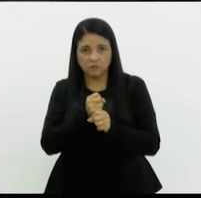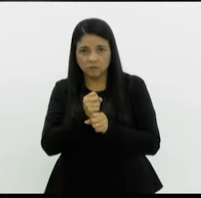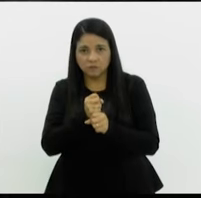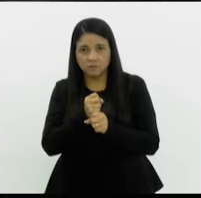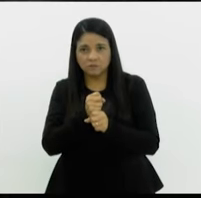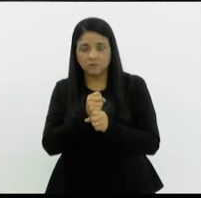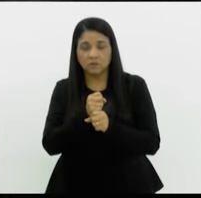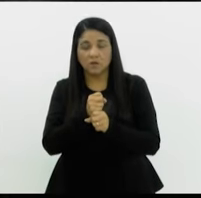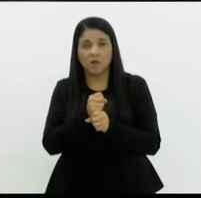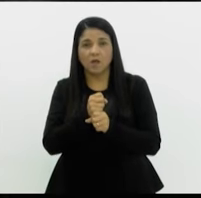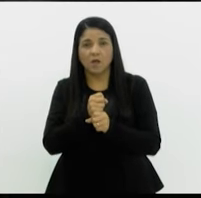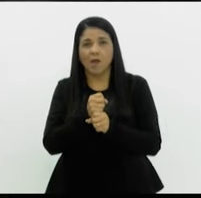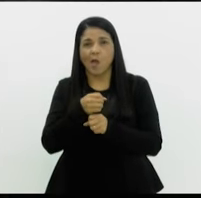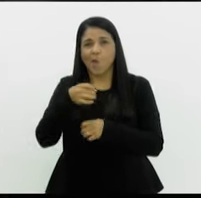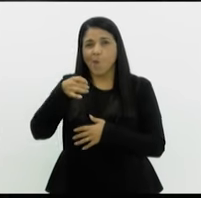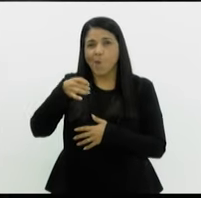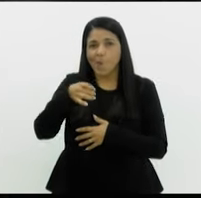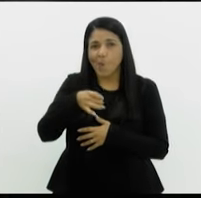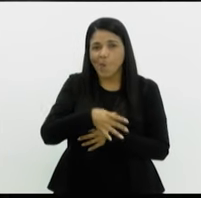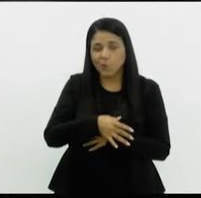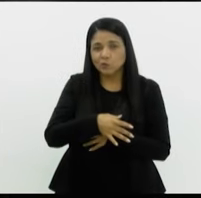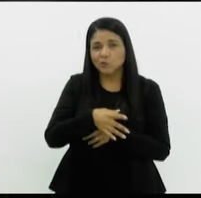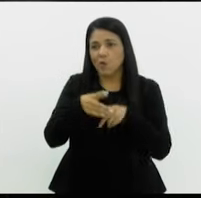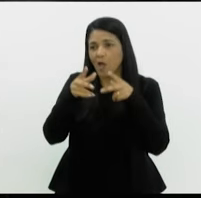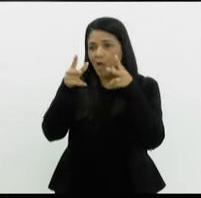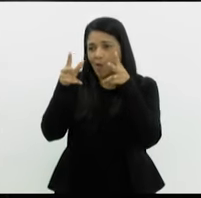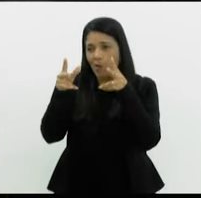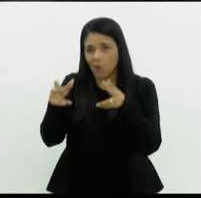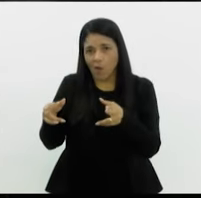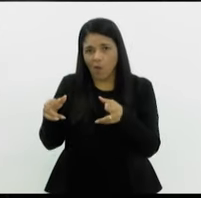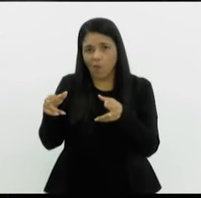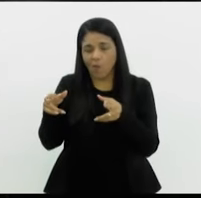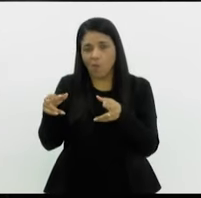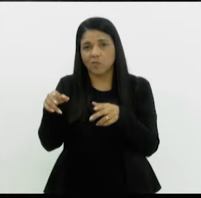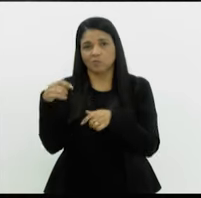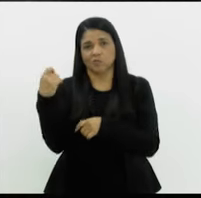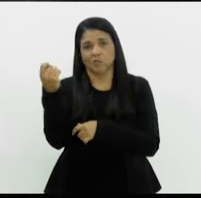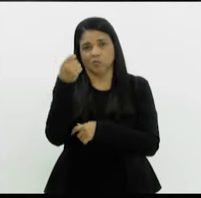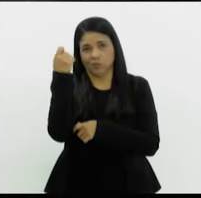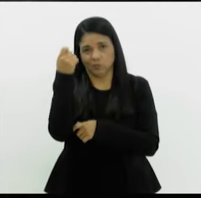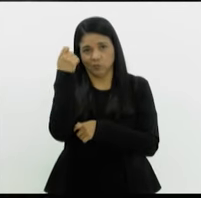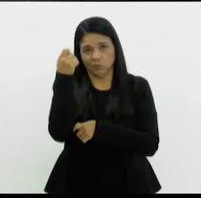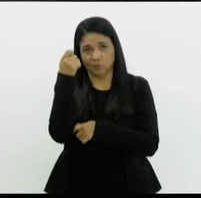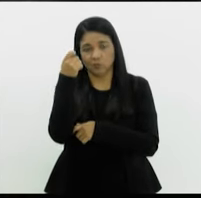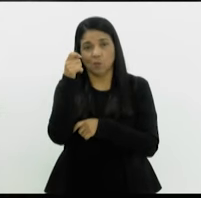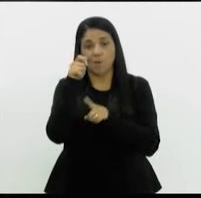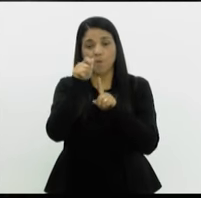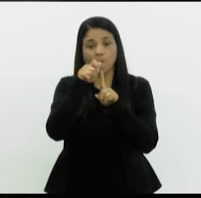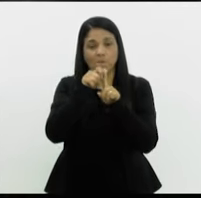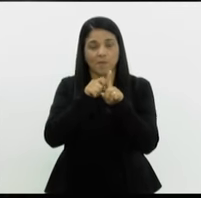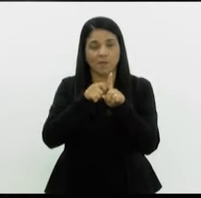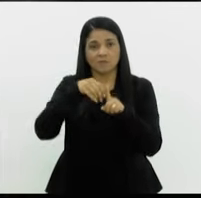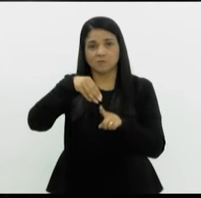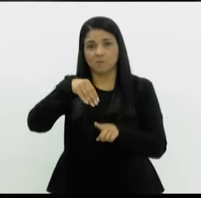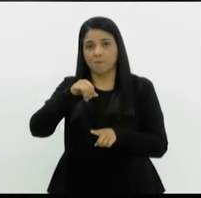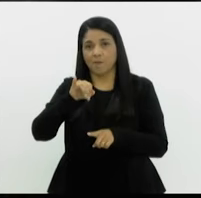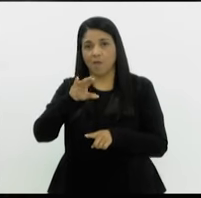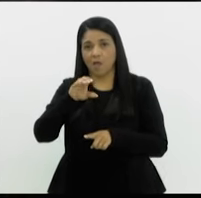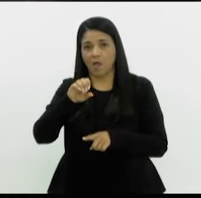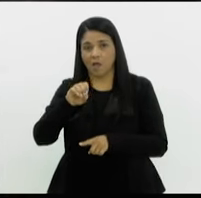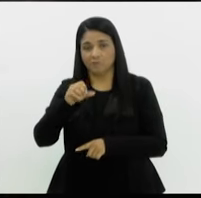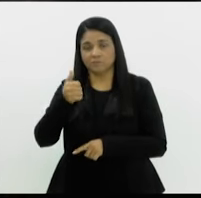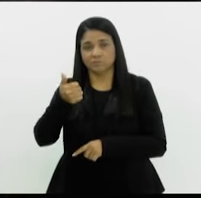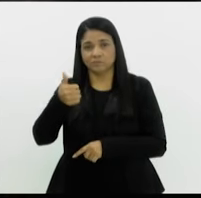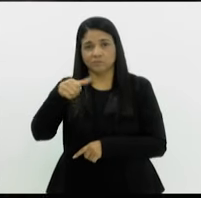Vide que a última tragédia similar a essa no Rio Grande do Sul se deu no mês de maio de